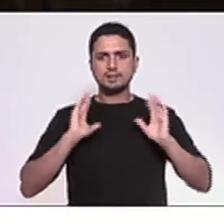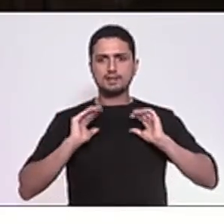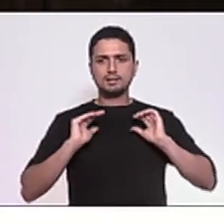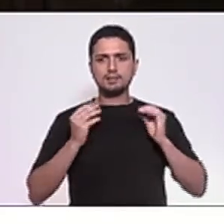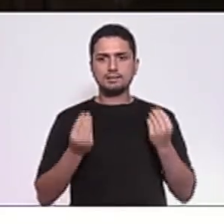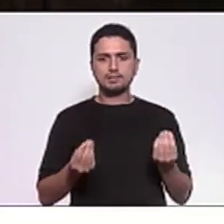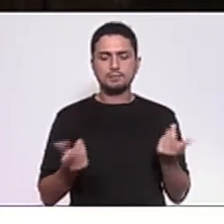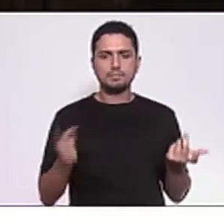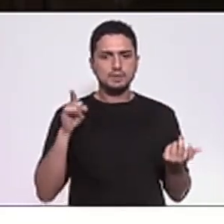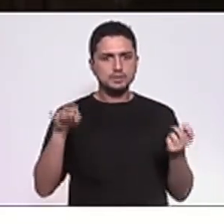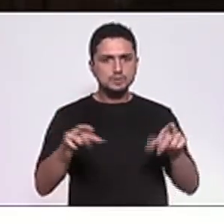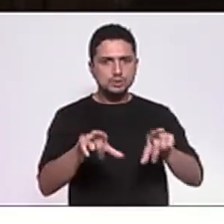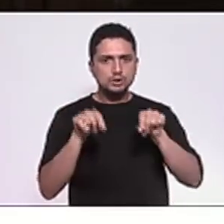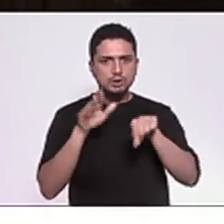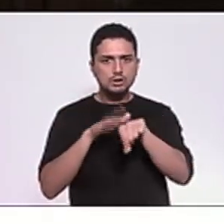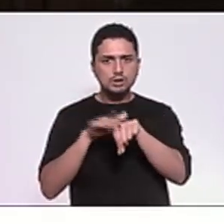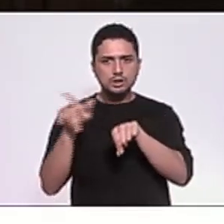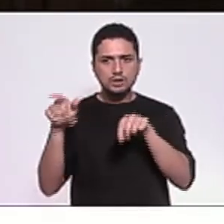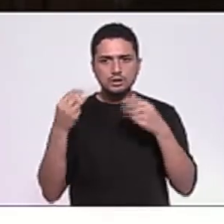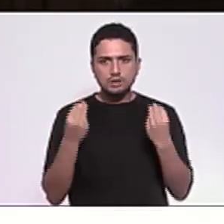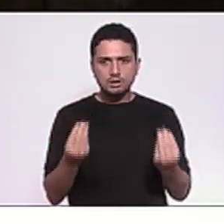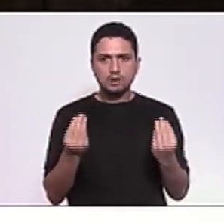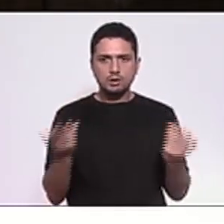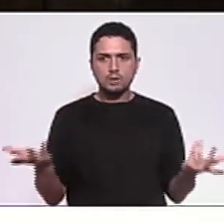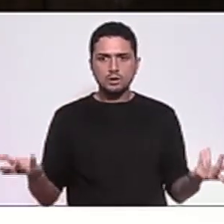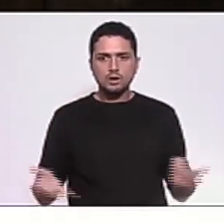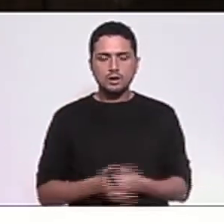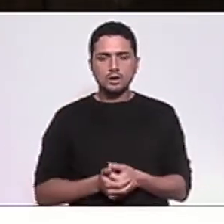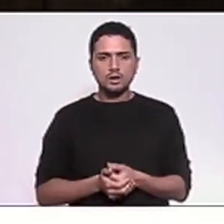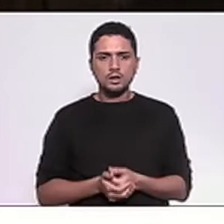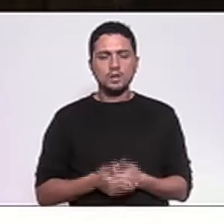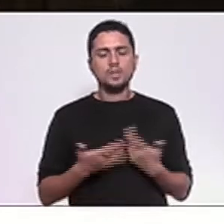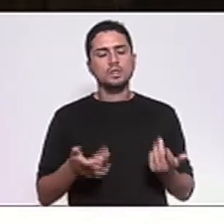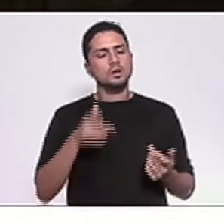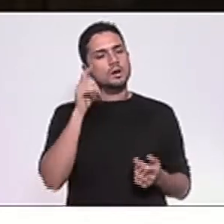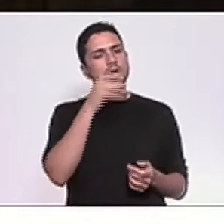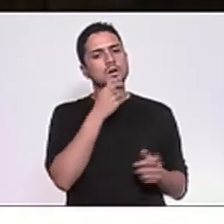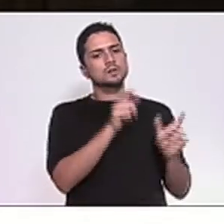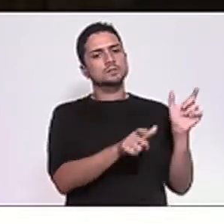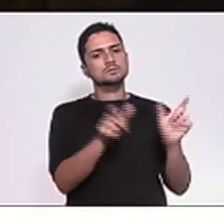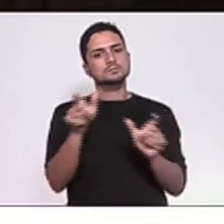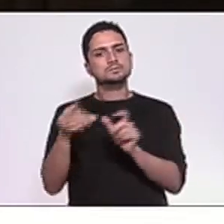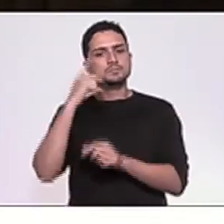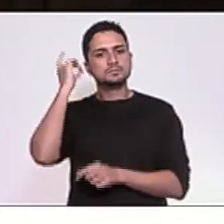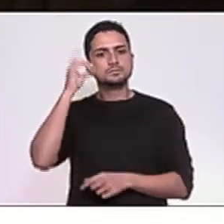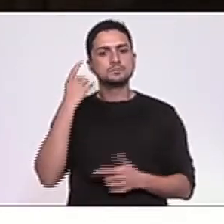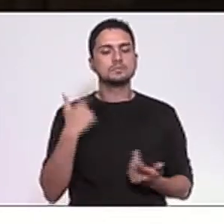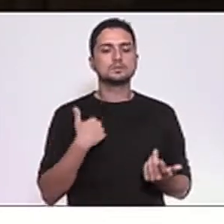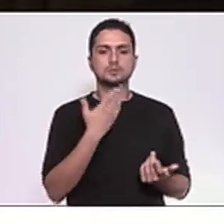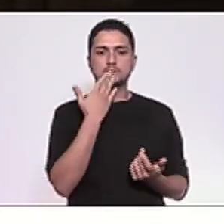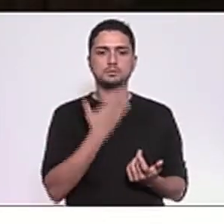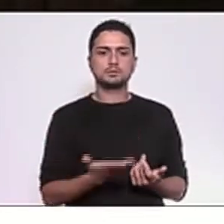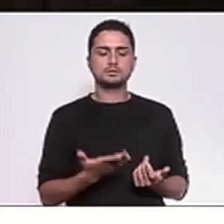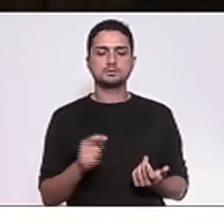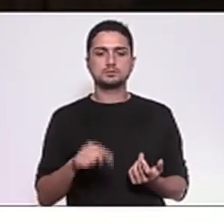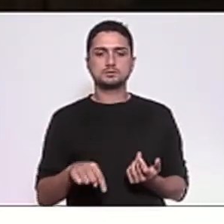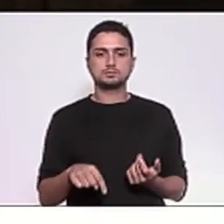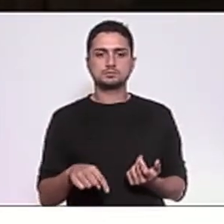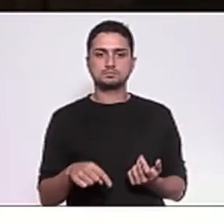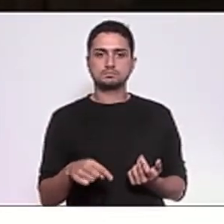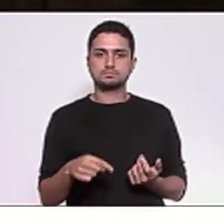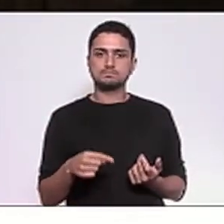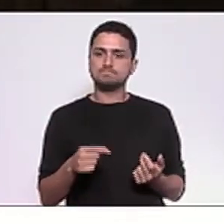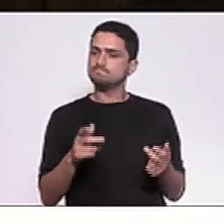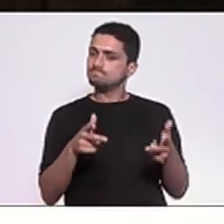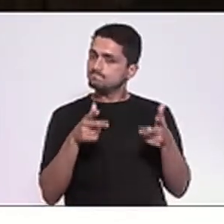vai decidir. Então, senhoras e senhores deputados, eu peço aqui a